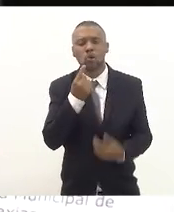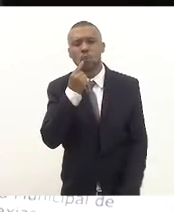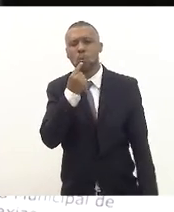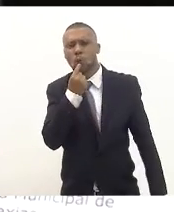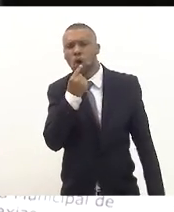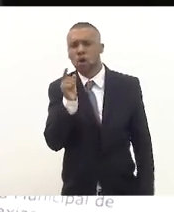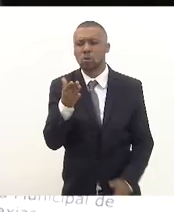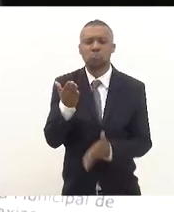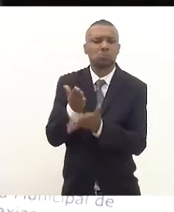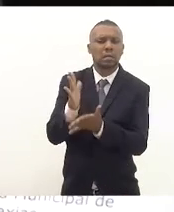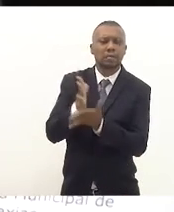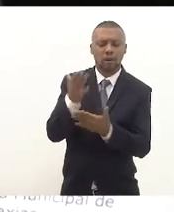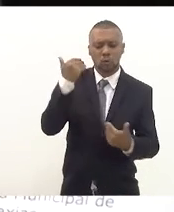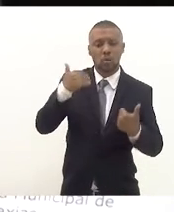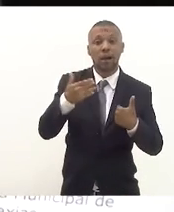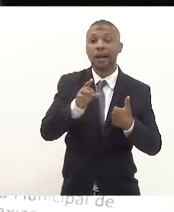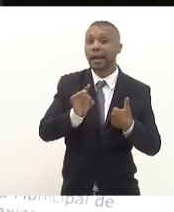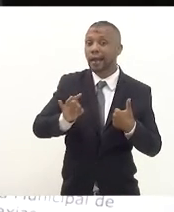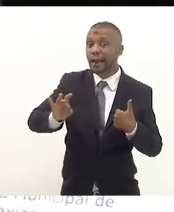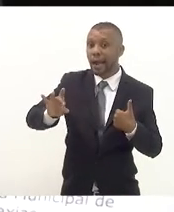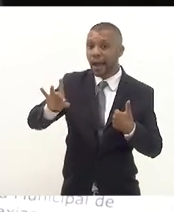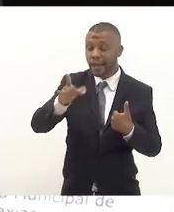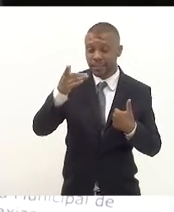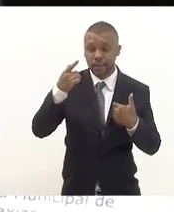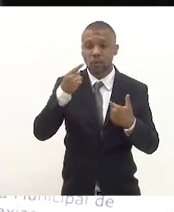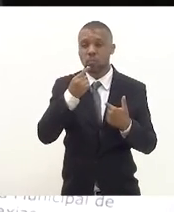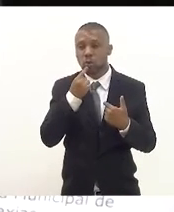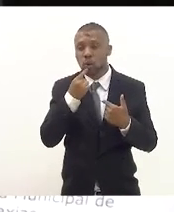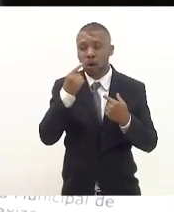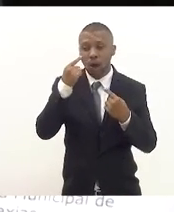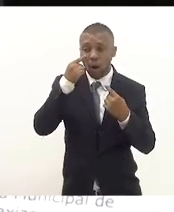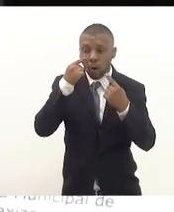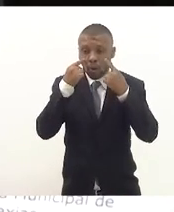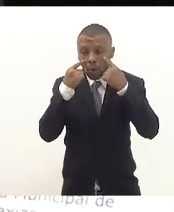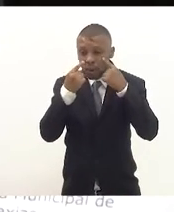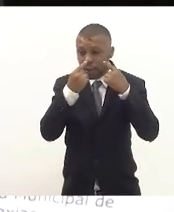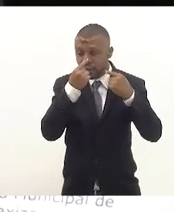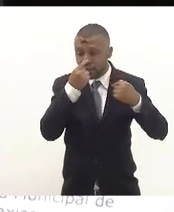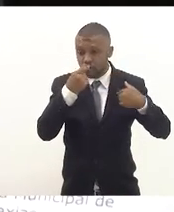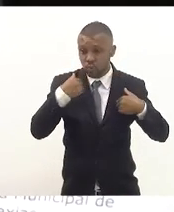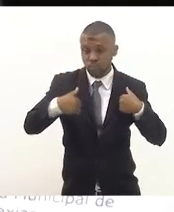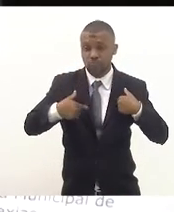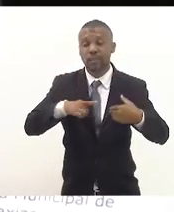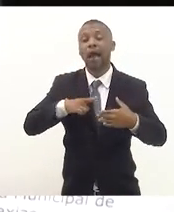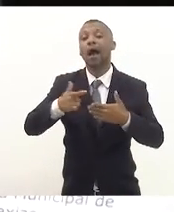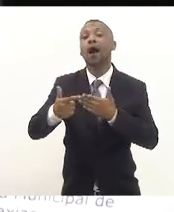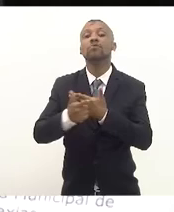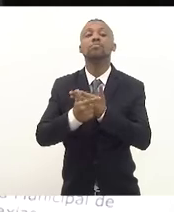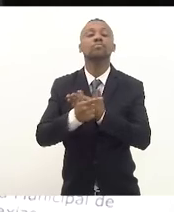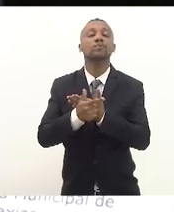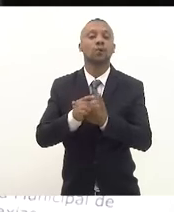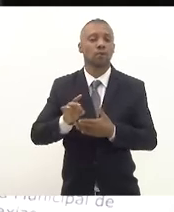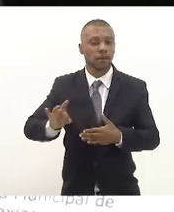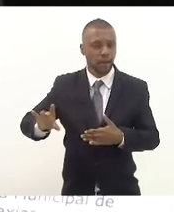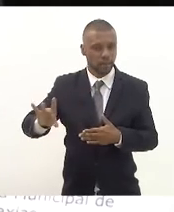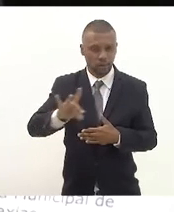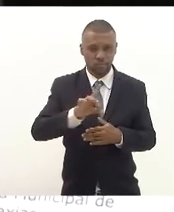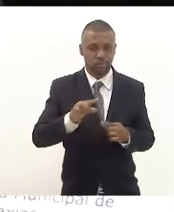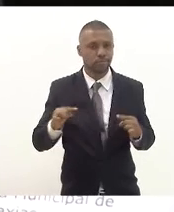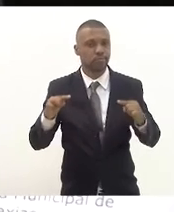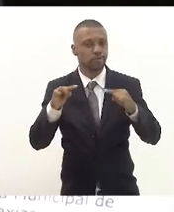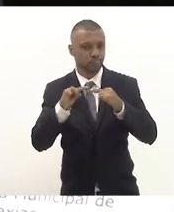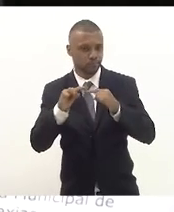sou boca no seu do corpo Cada um tem sua função todos unidos como um só corpo e nós vemos que